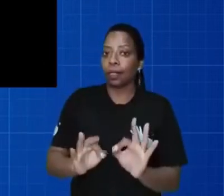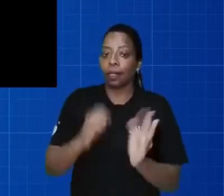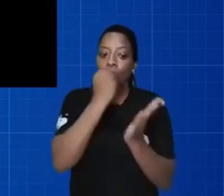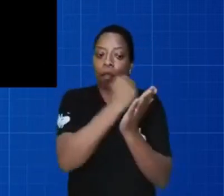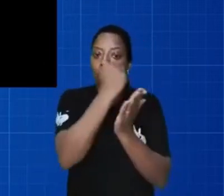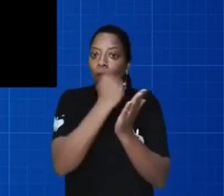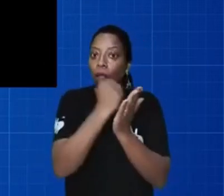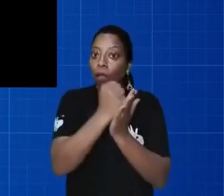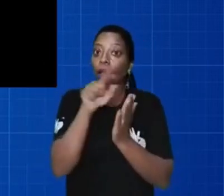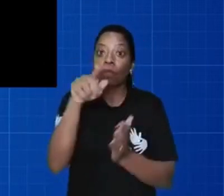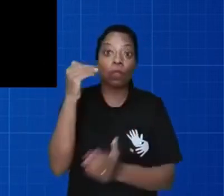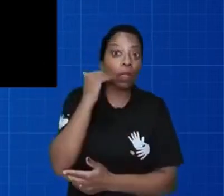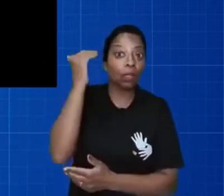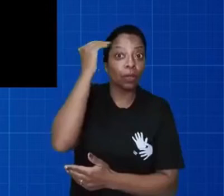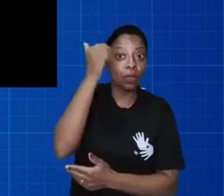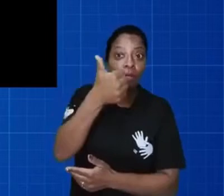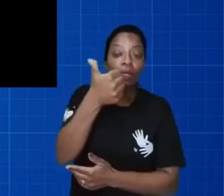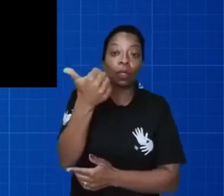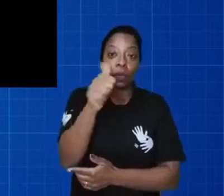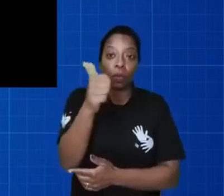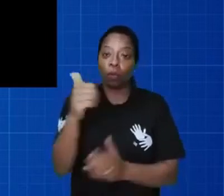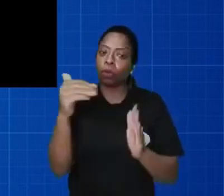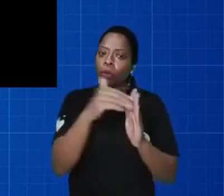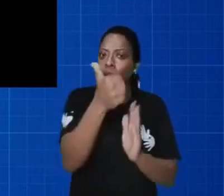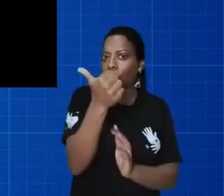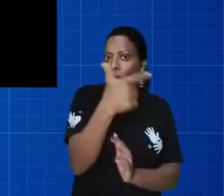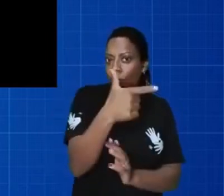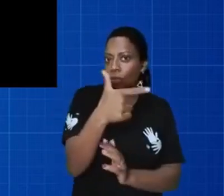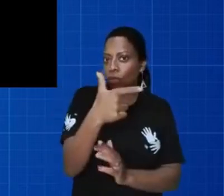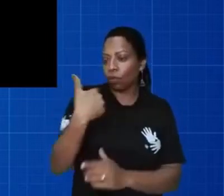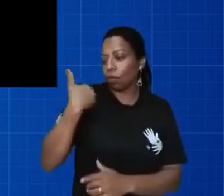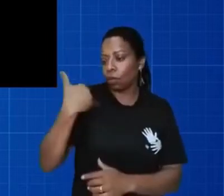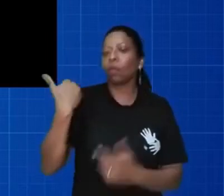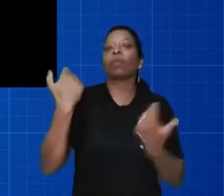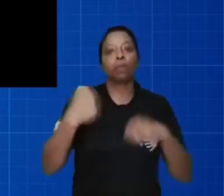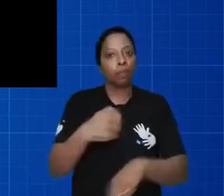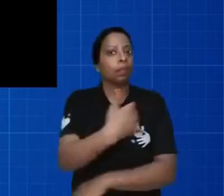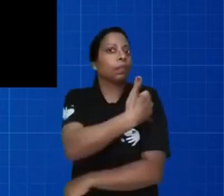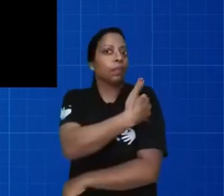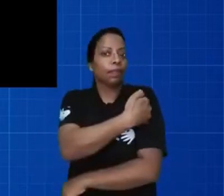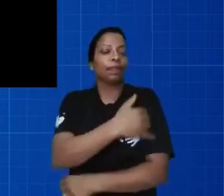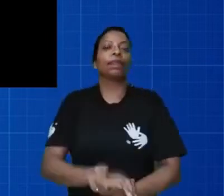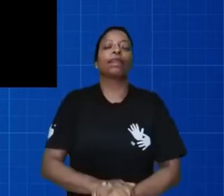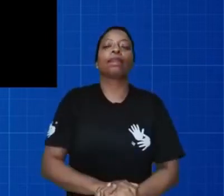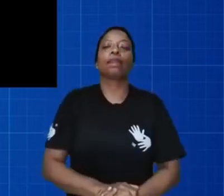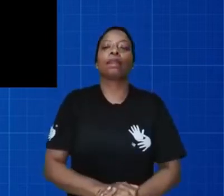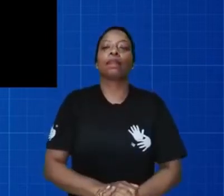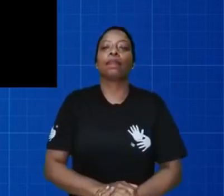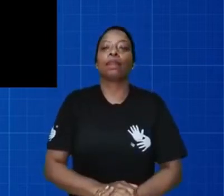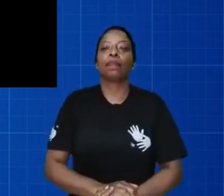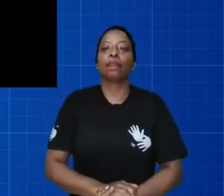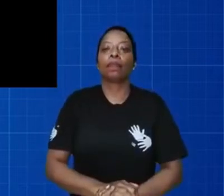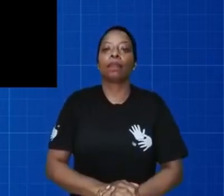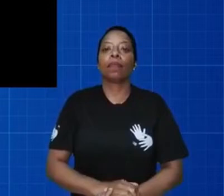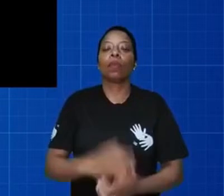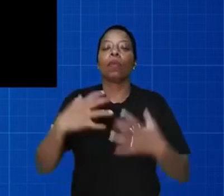A pneumocócica, né, é um tipo de pneumonia causada por uma bactéria, transmissão por gotículas, pode